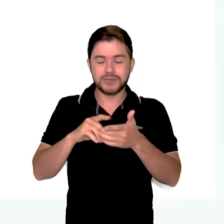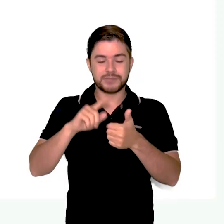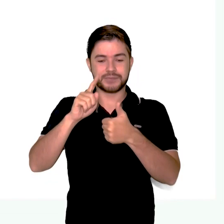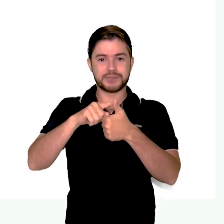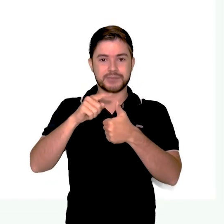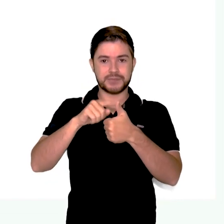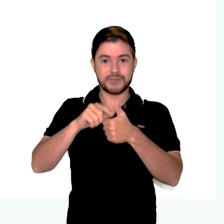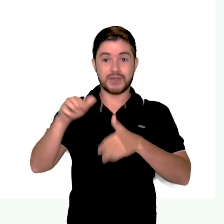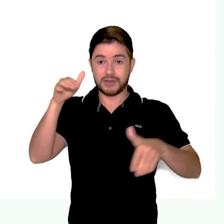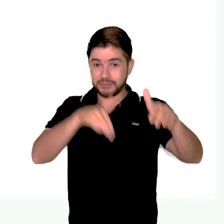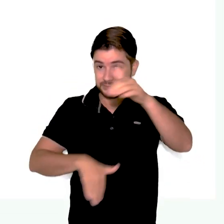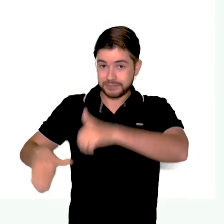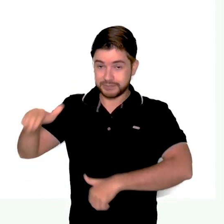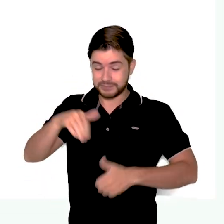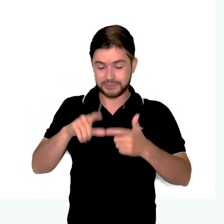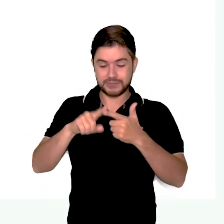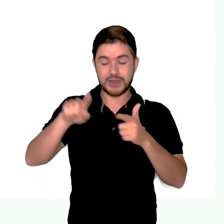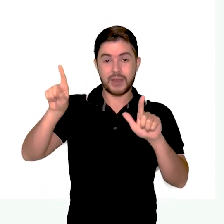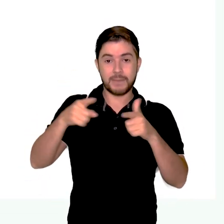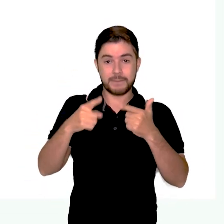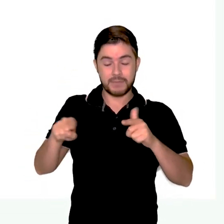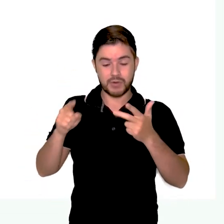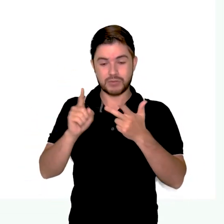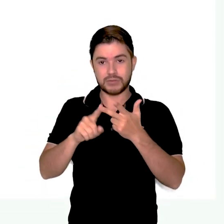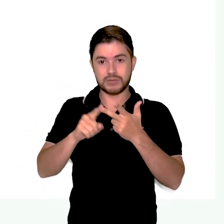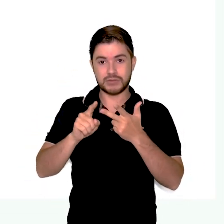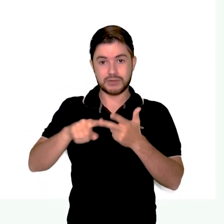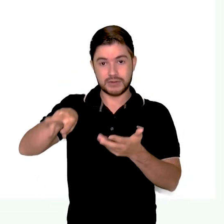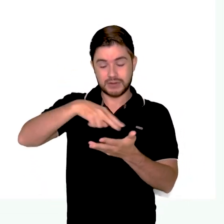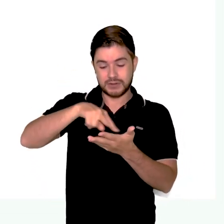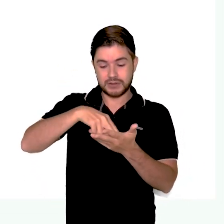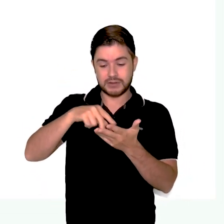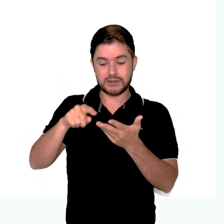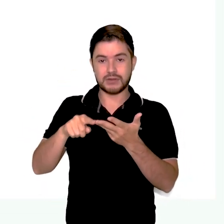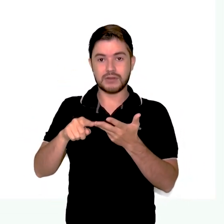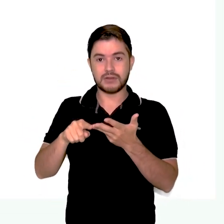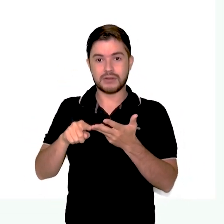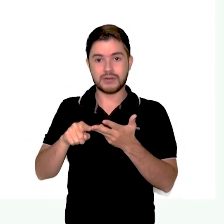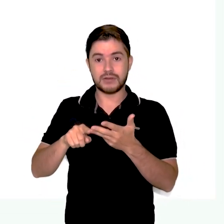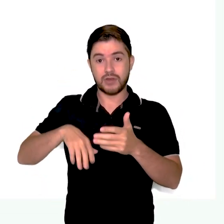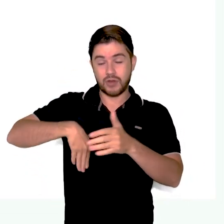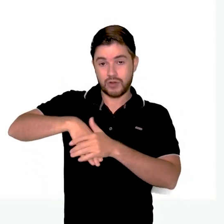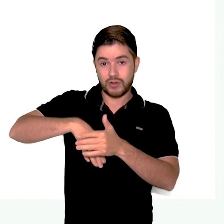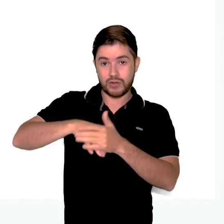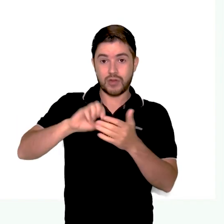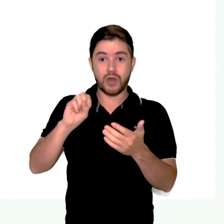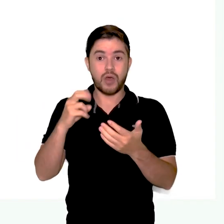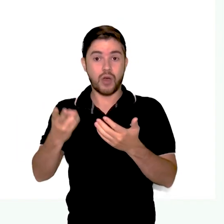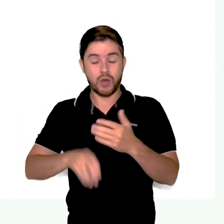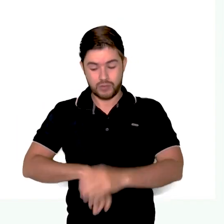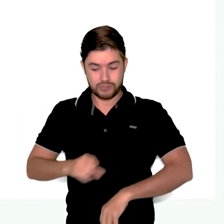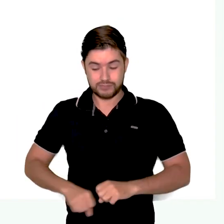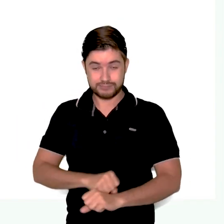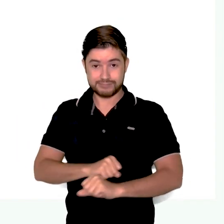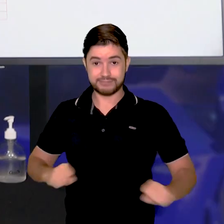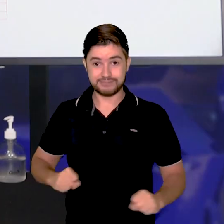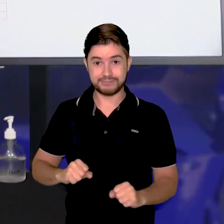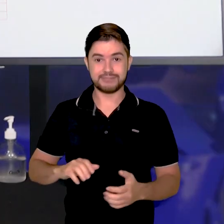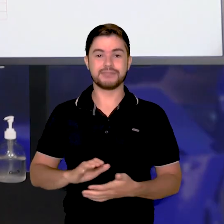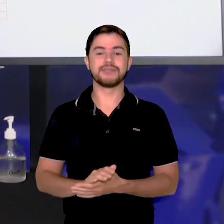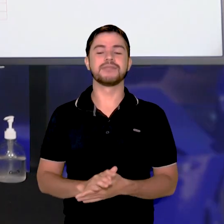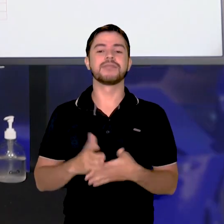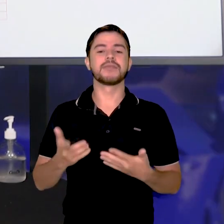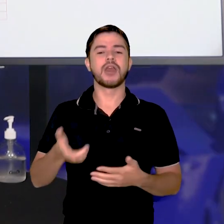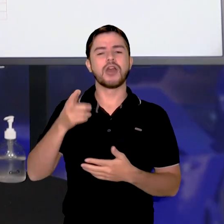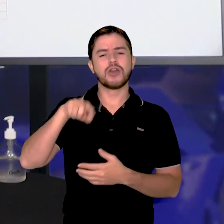que seria a natação, a música, a dança, o futebol ou o judô, tá bom? Aqui